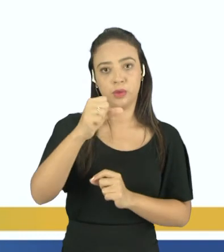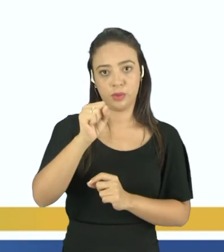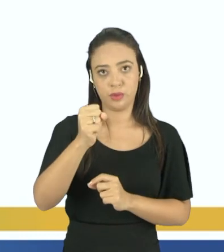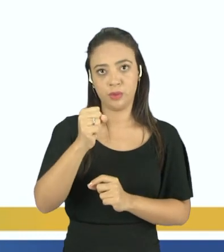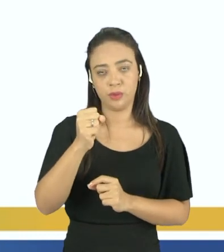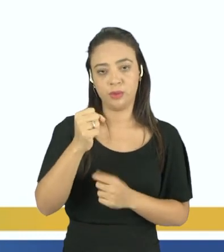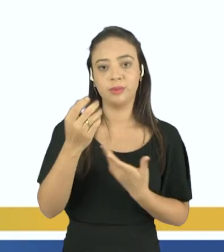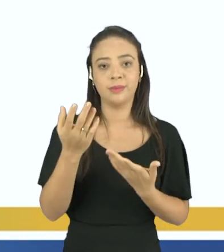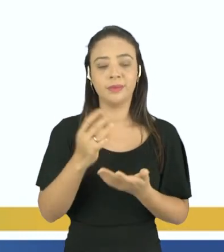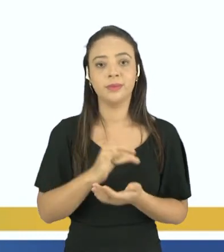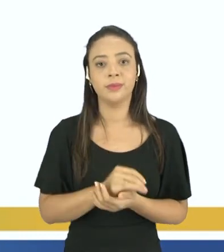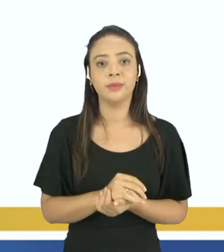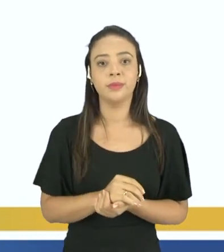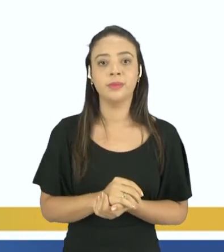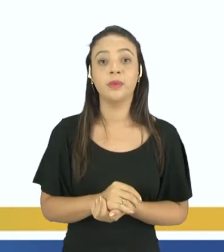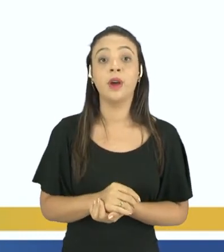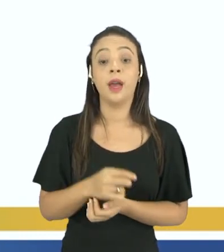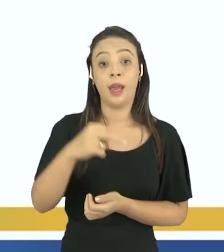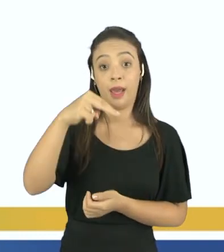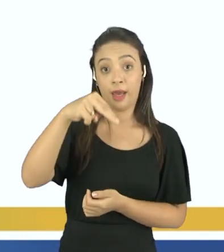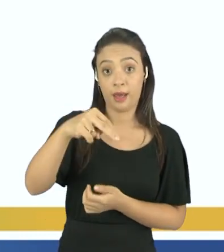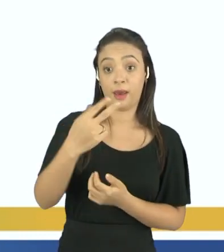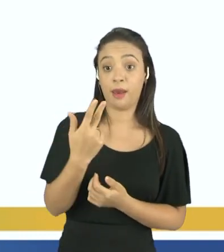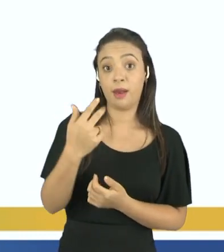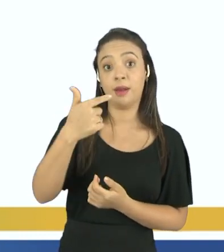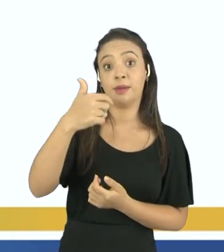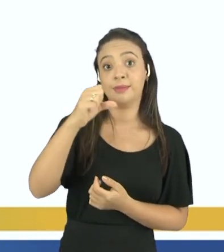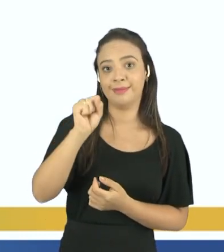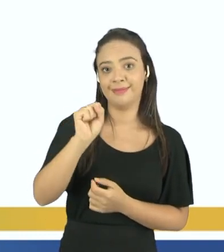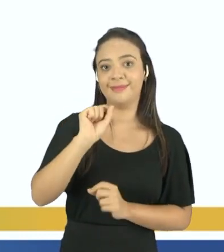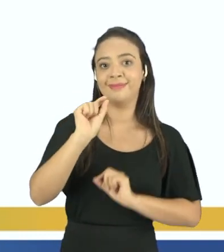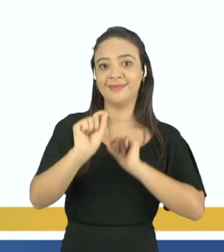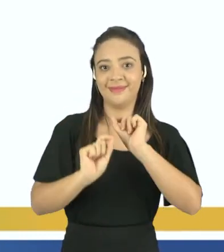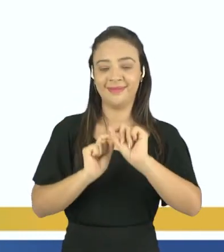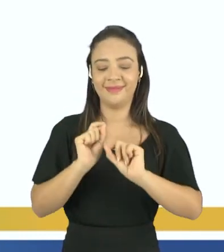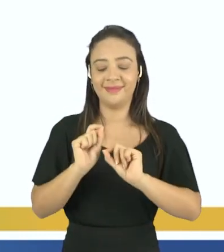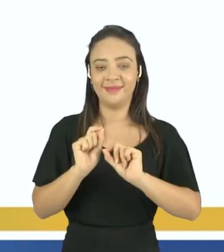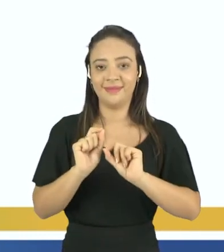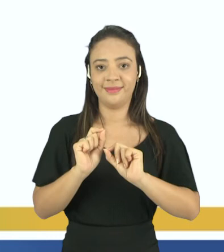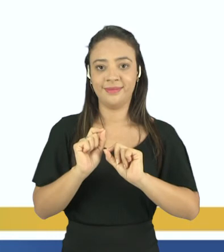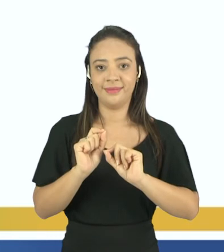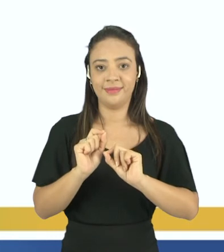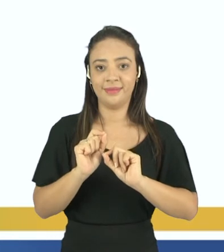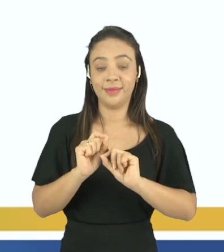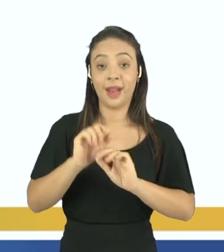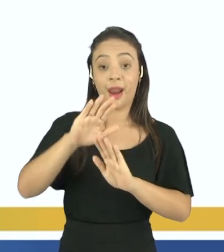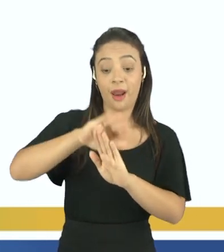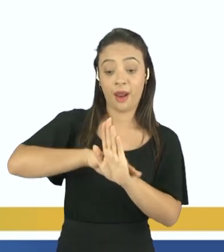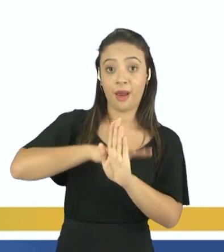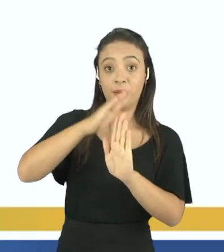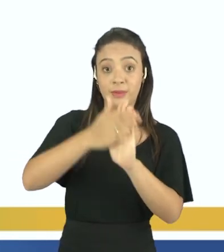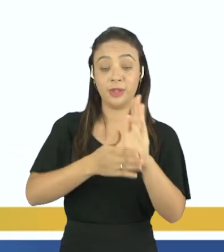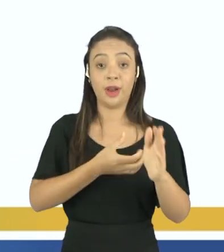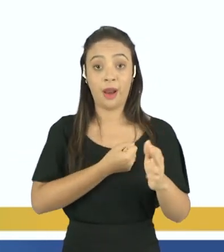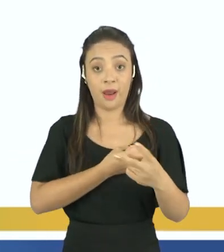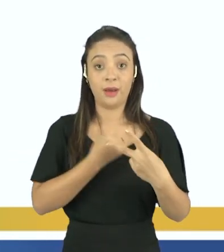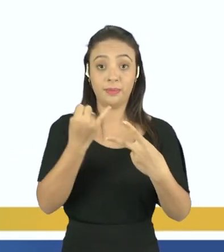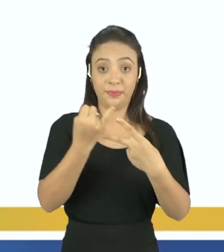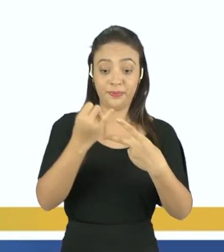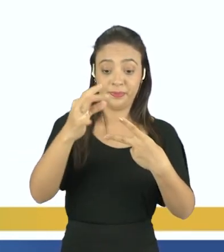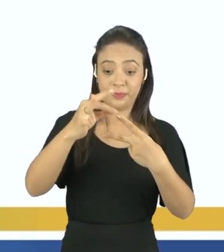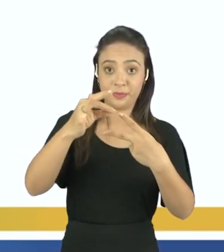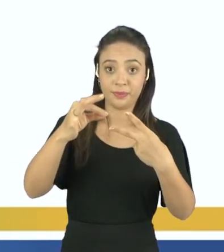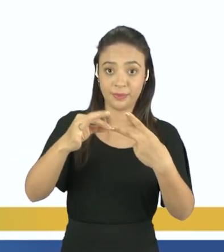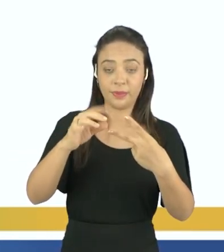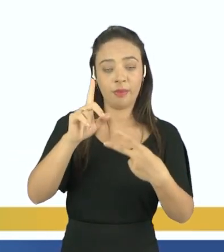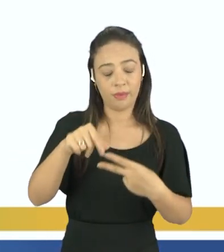Então quer dizer que 28 = n muito bem então quer dizer o que que o número de lados desse polígono =